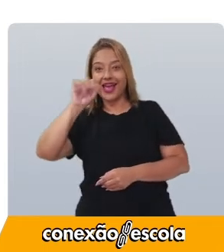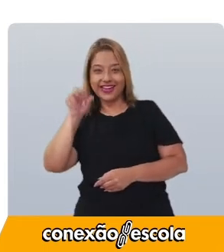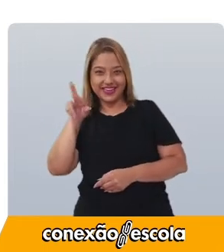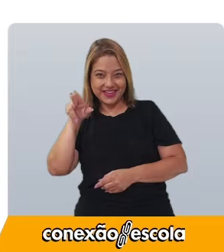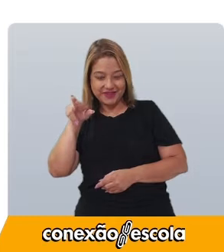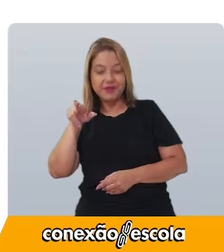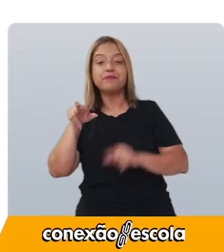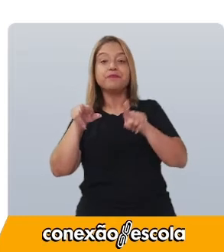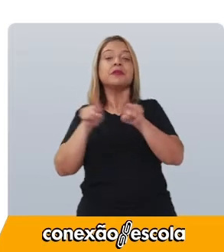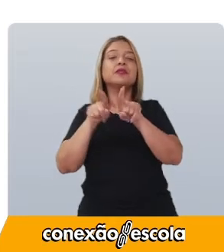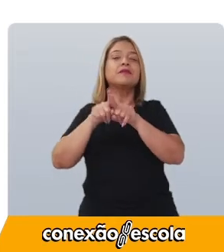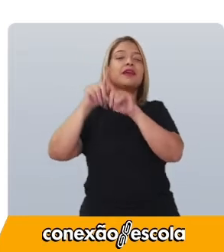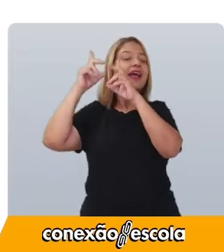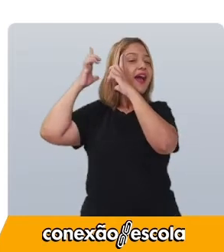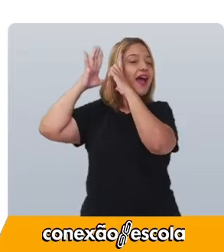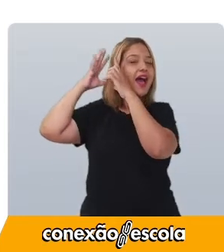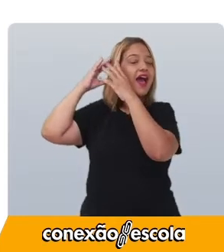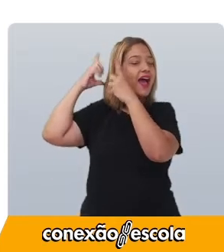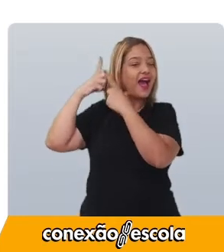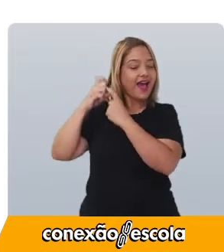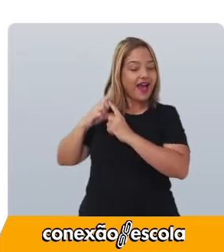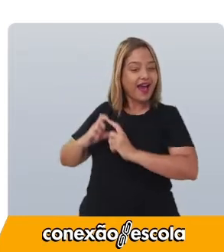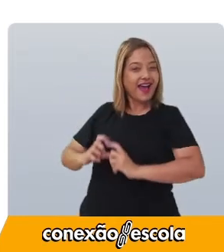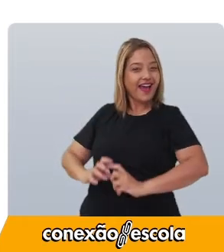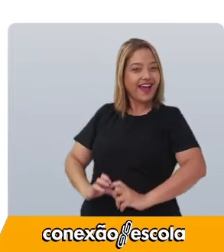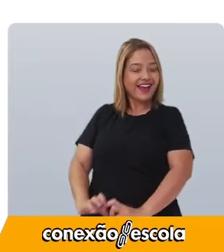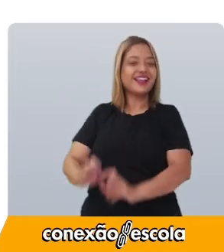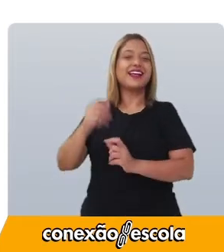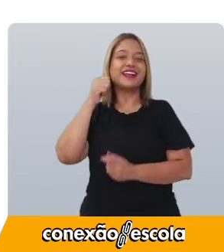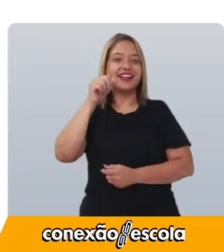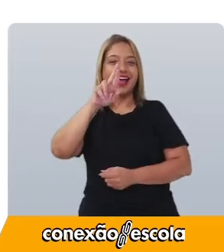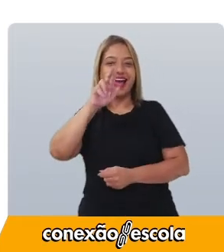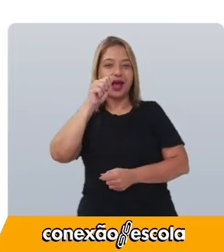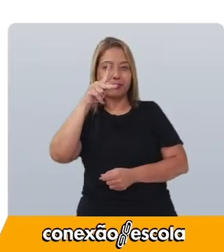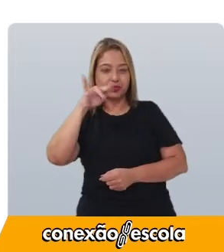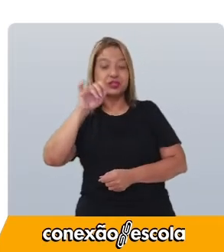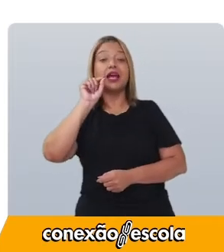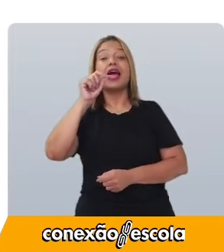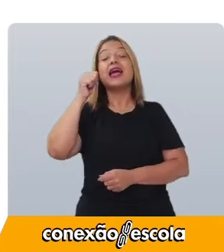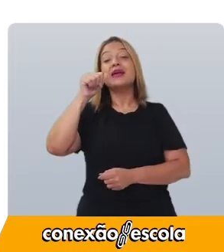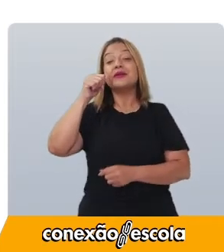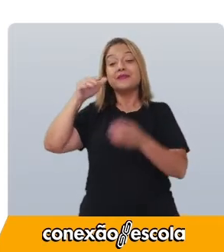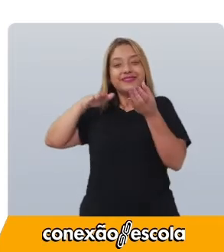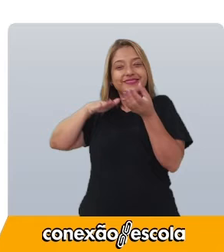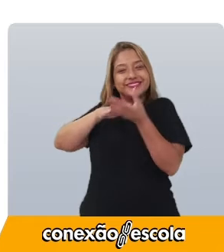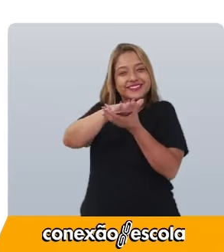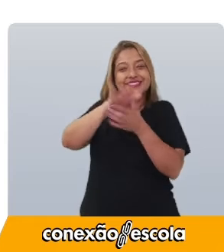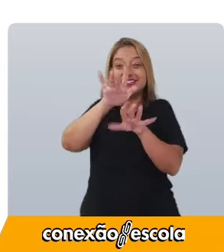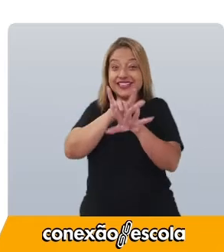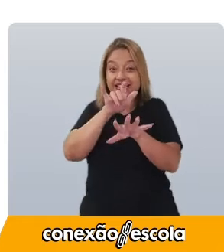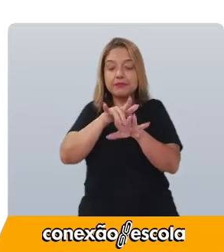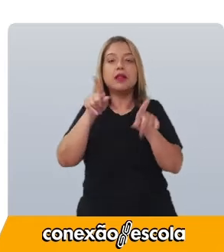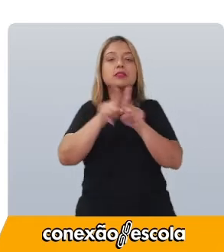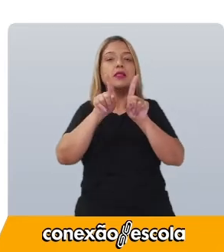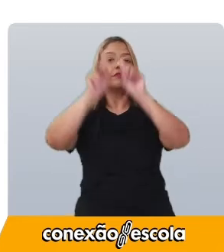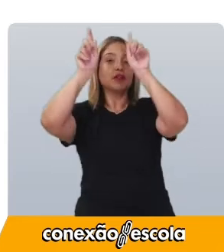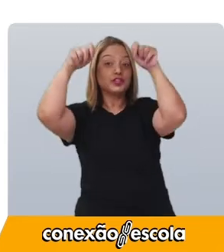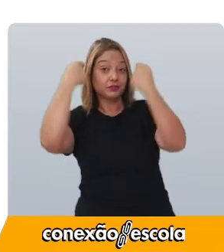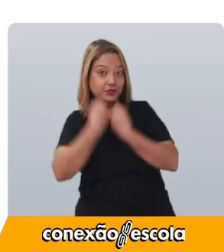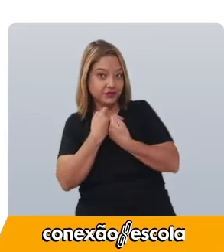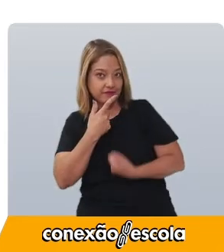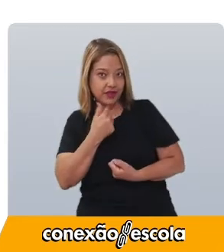Rapunzel, Cinderela, Chapeuzinho Vermelho, e ele, né, foi publicado